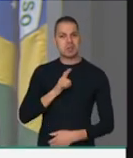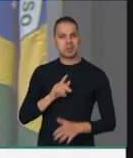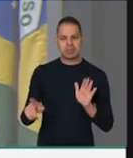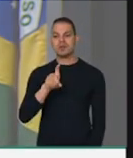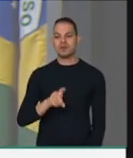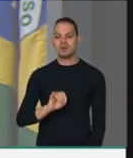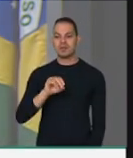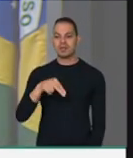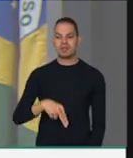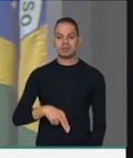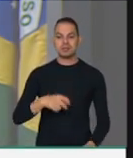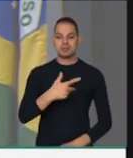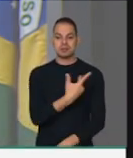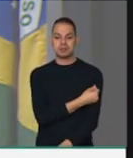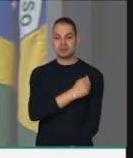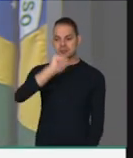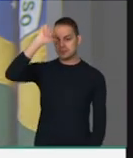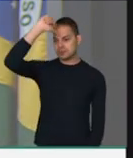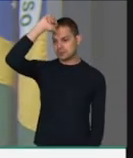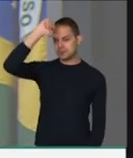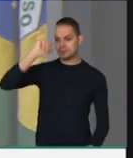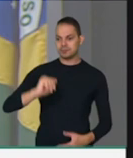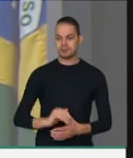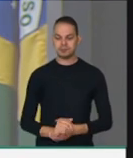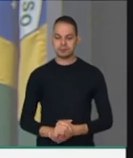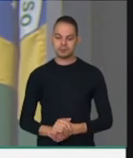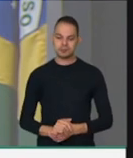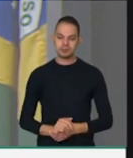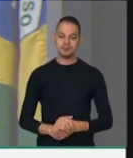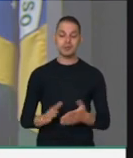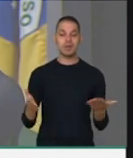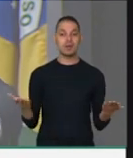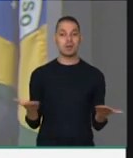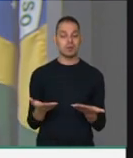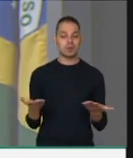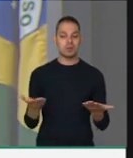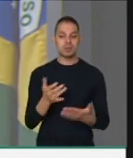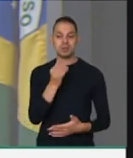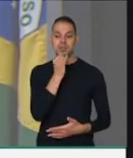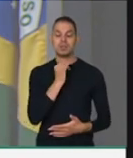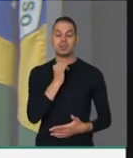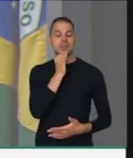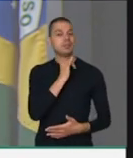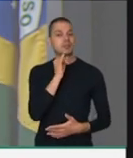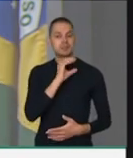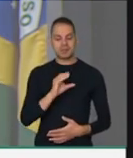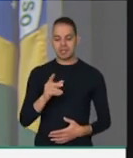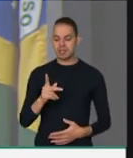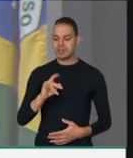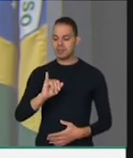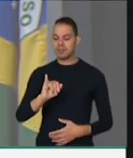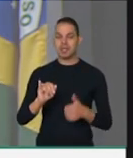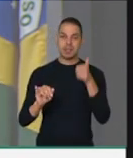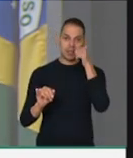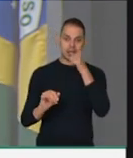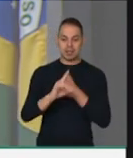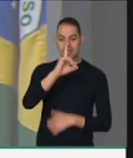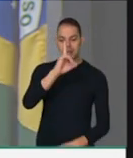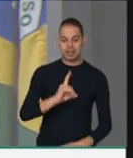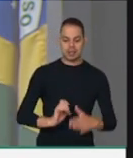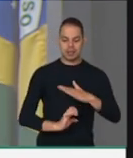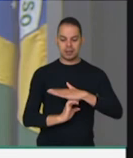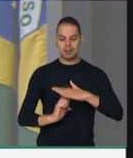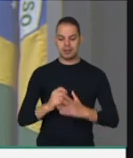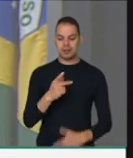bolsonaro o caso da covac sim hoje mesmo na CPI a diretora da precisa